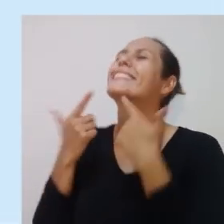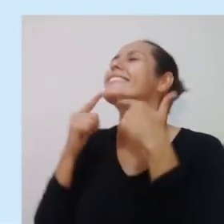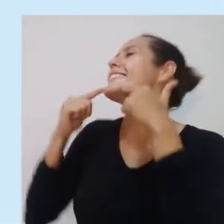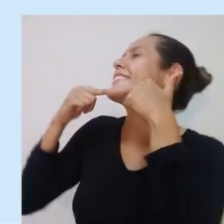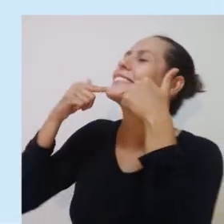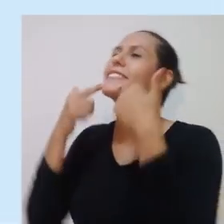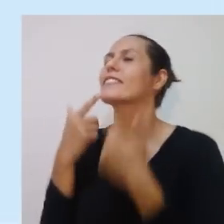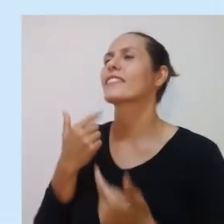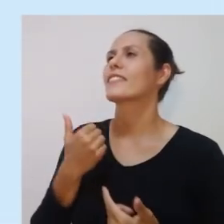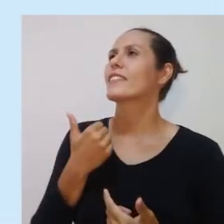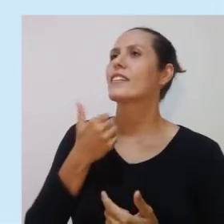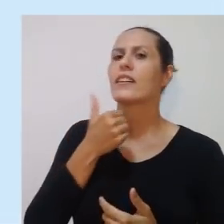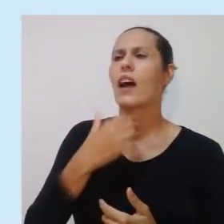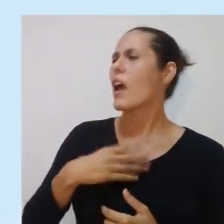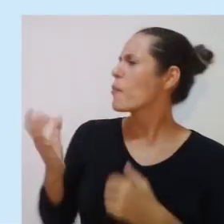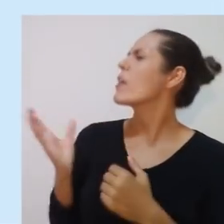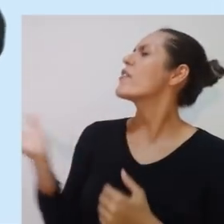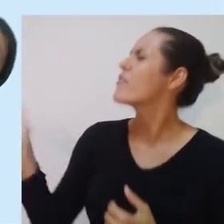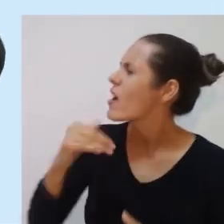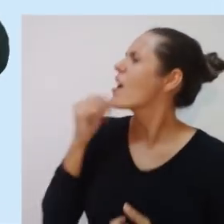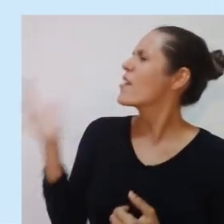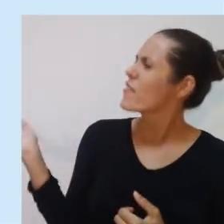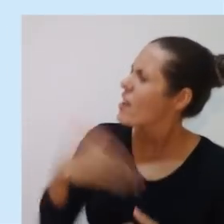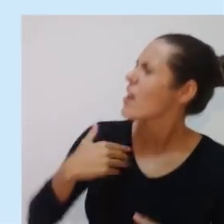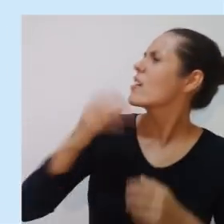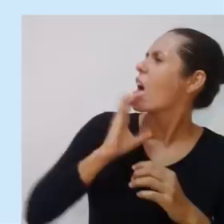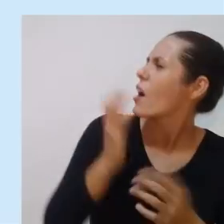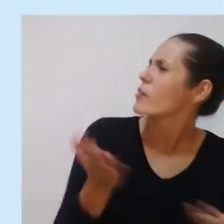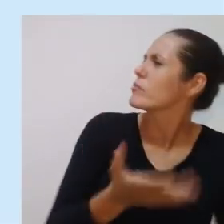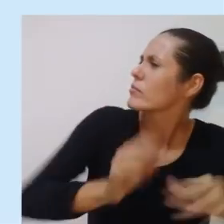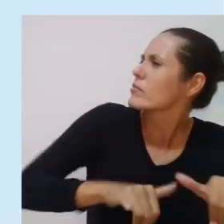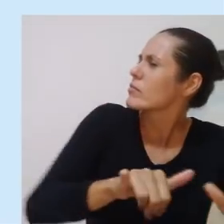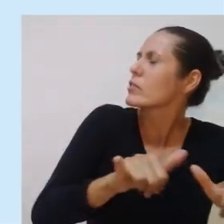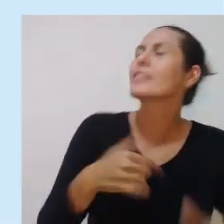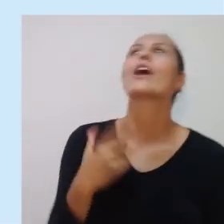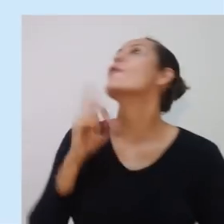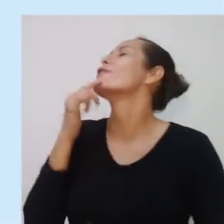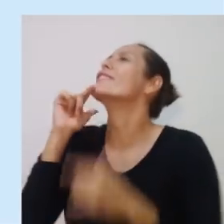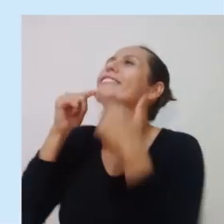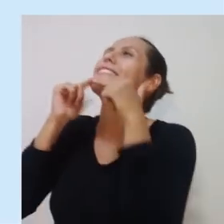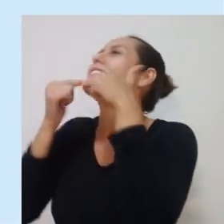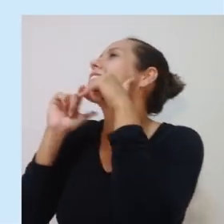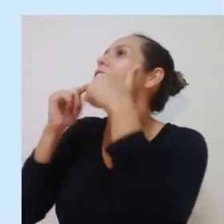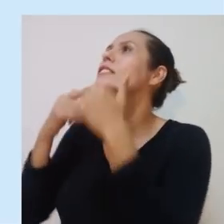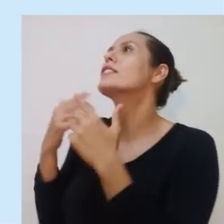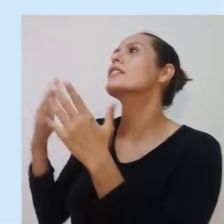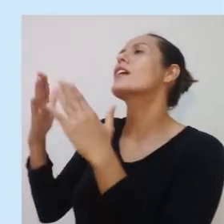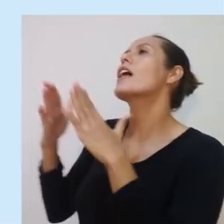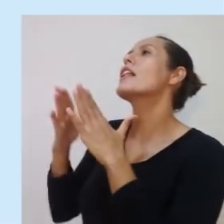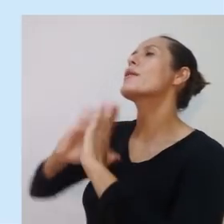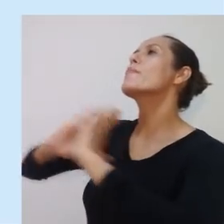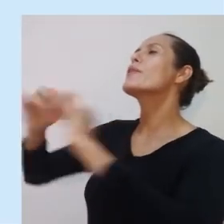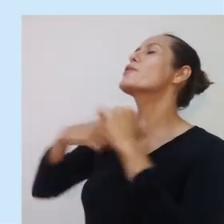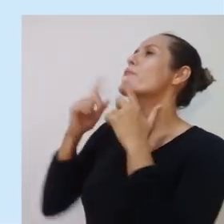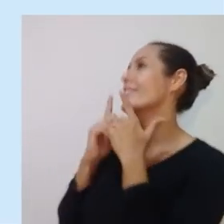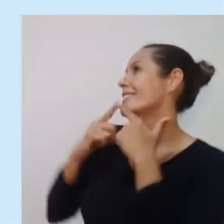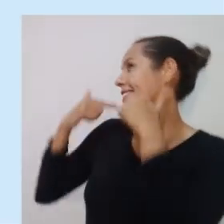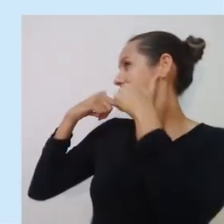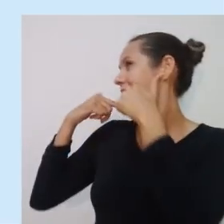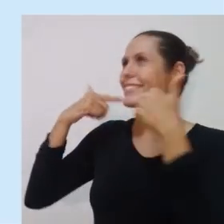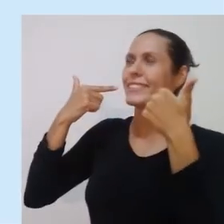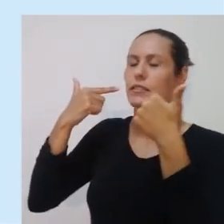e fica sorrindo. E a mãe, vem cá, fulano, vem cá, fulana. Não, eu tô rindo aqui para a câmera. O supermercado pediu para eu fazer